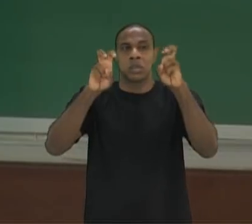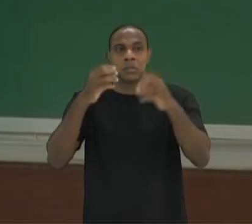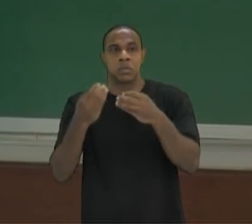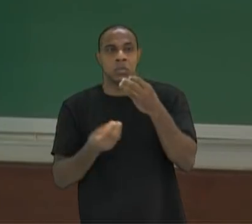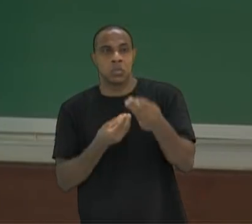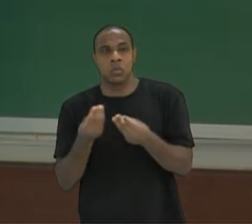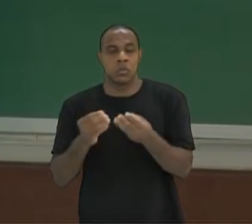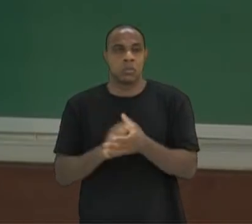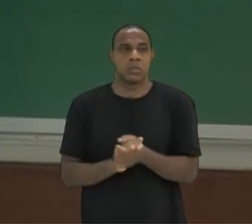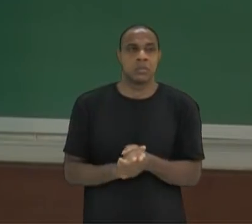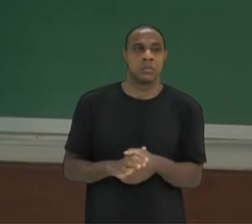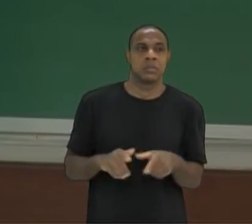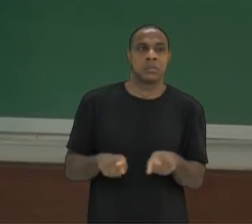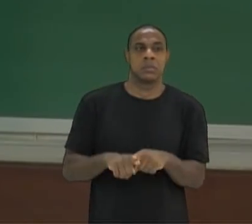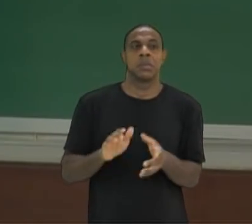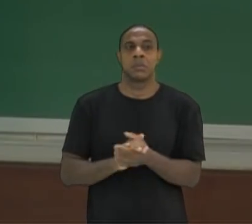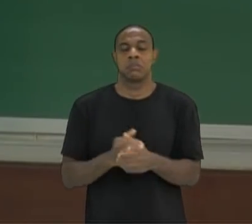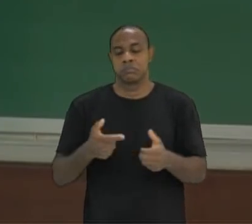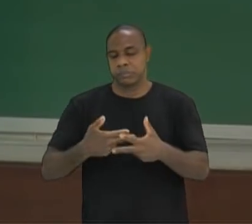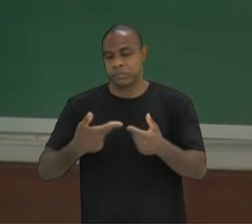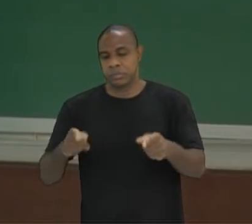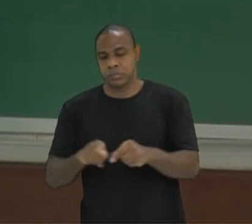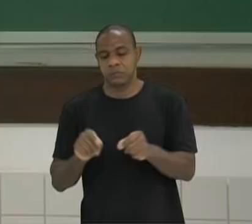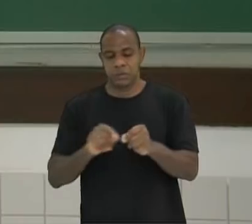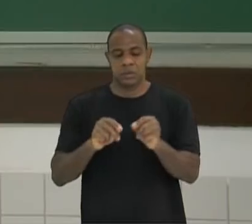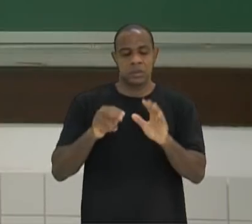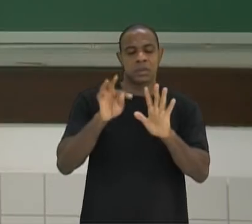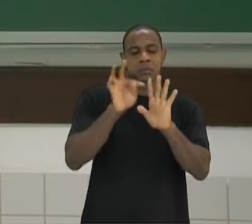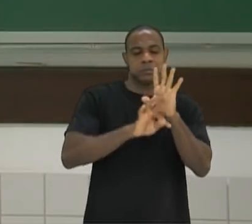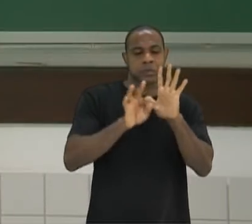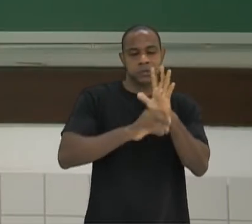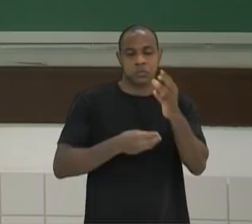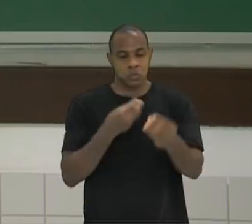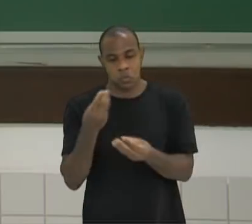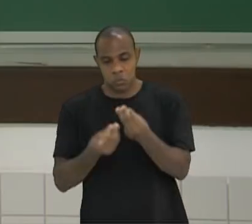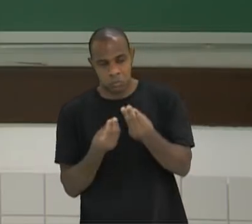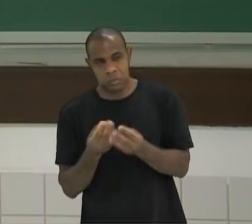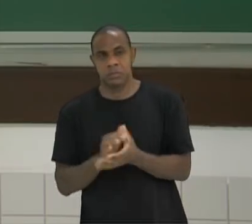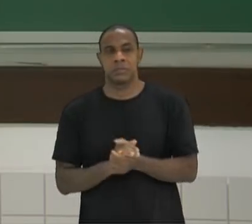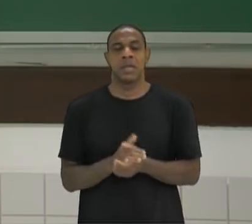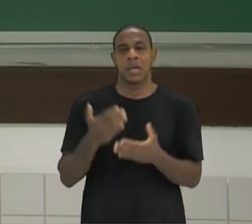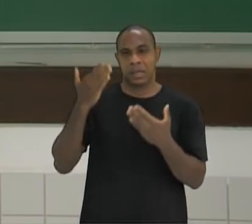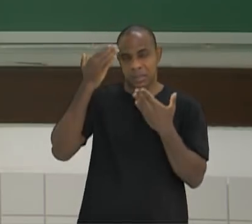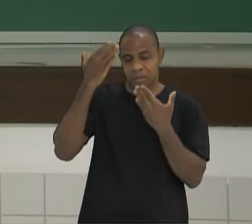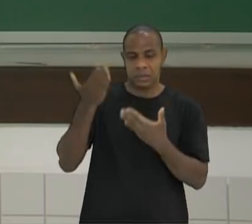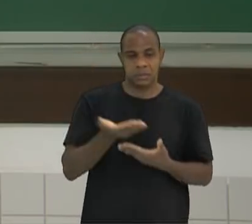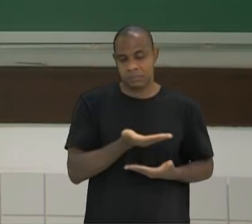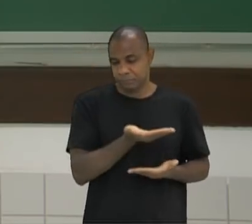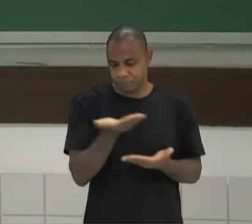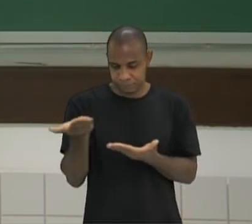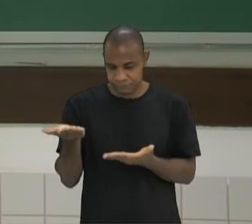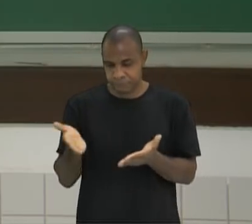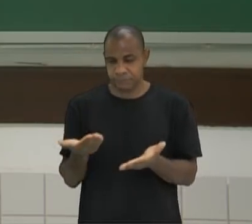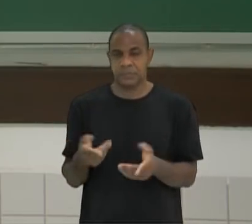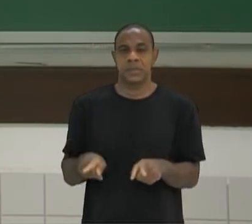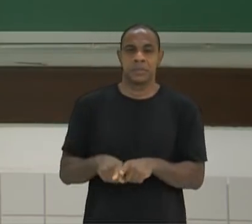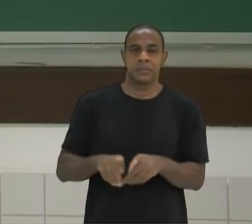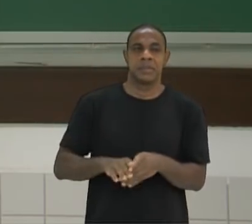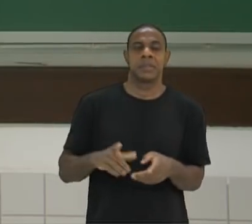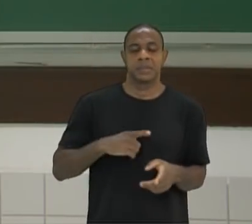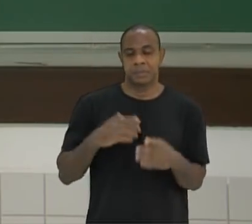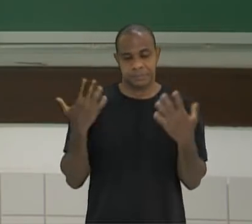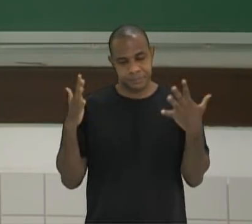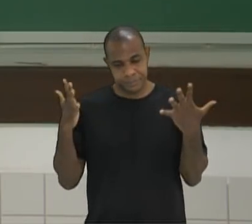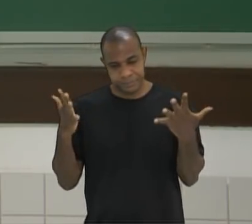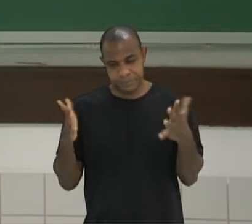os elementos composicionais para a produção do resumo. Agradeço muito por estarem aí valorizando e prestigiando o nosso trabalho. Mais